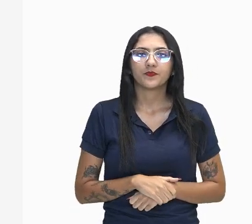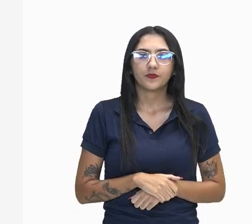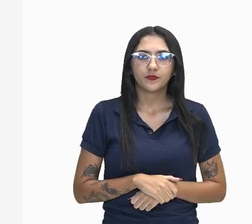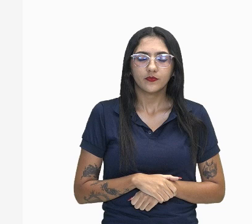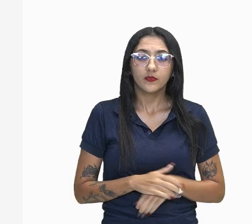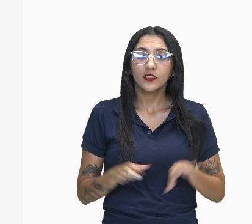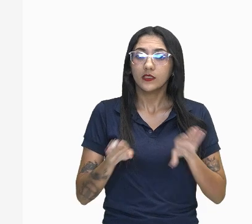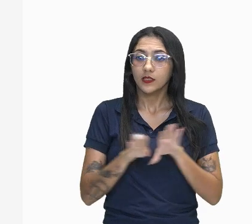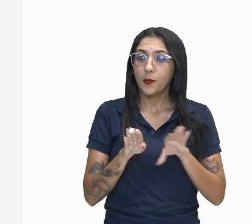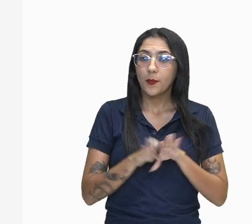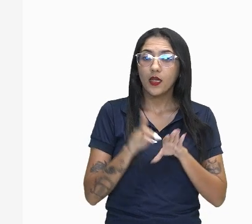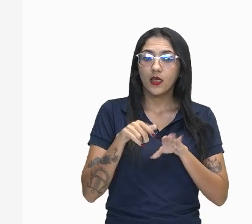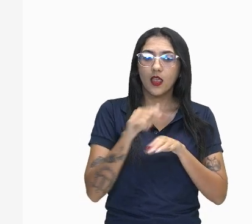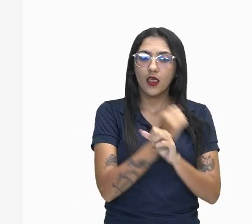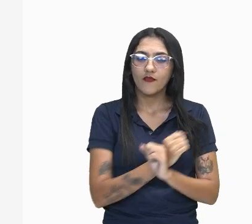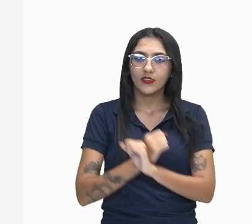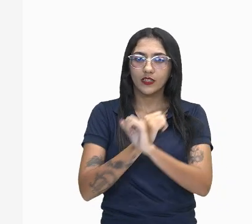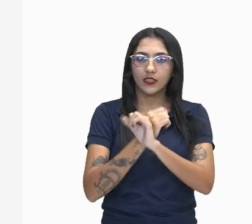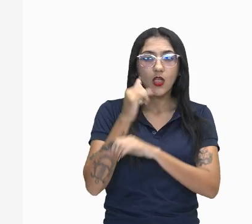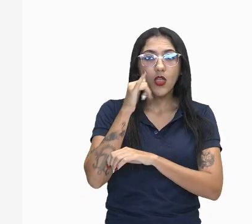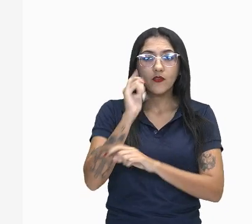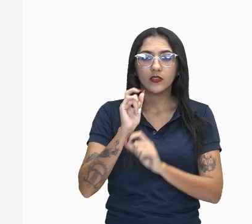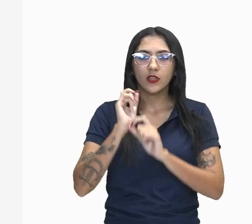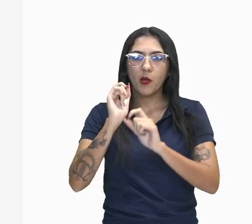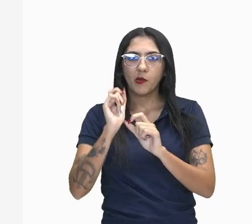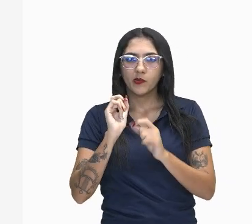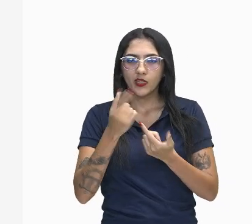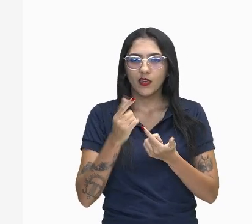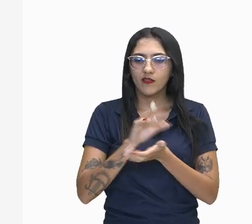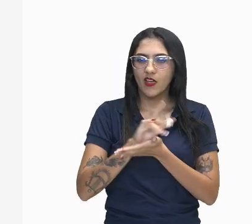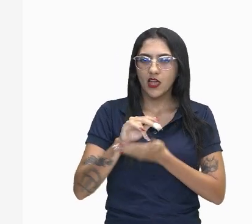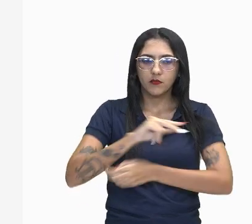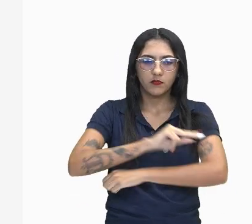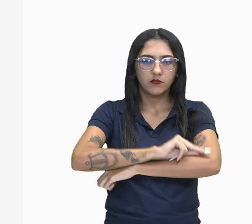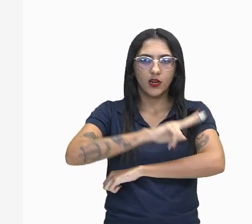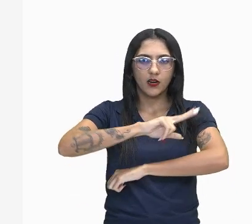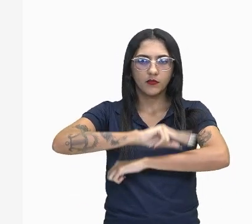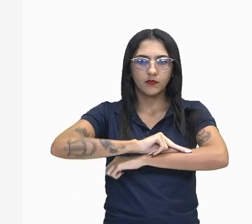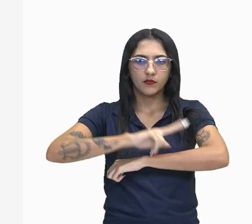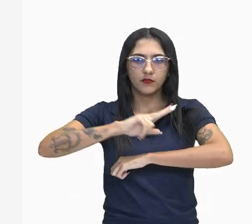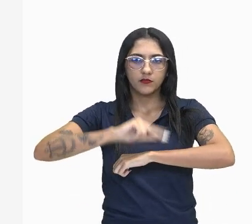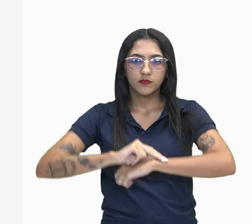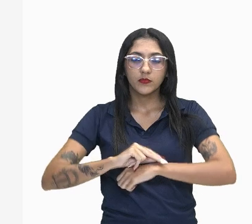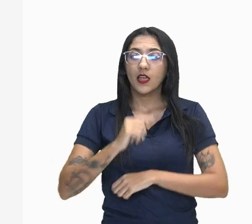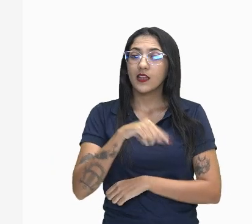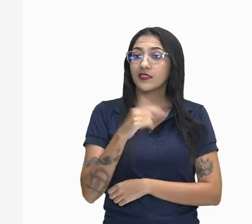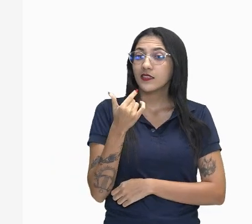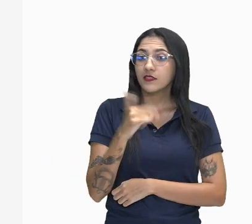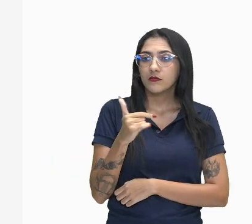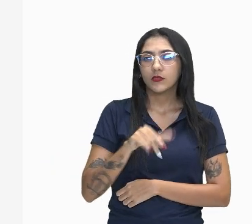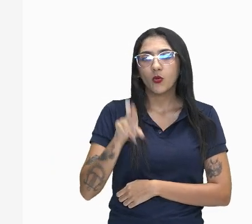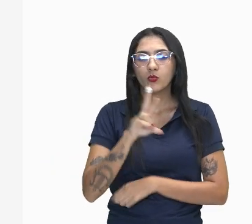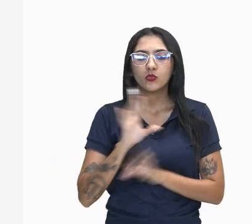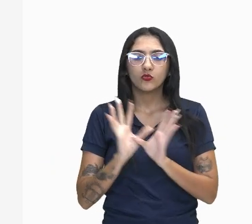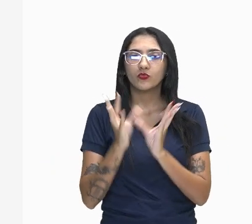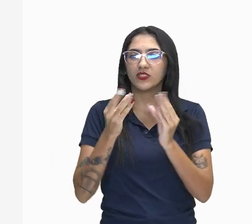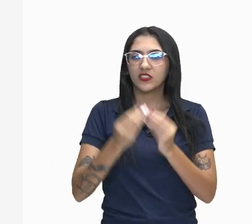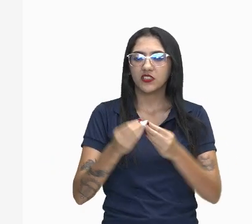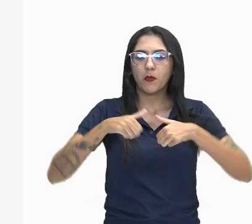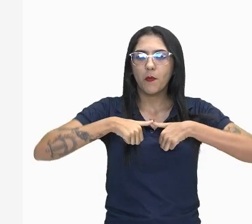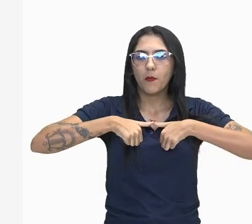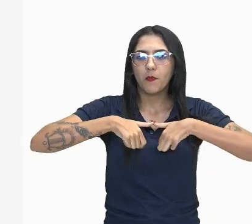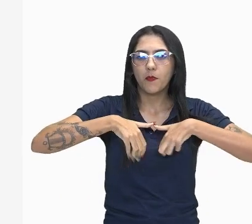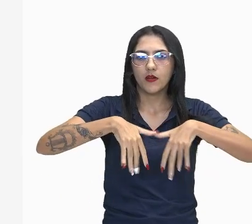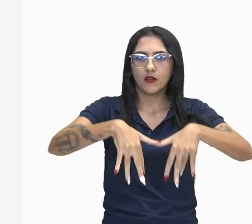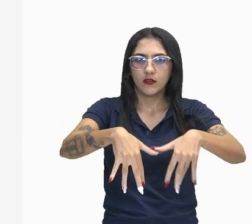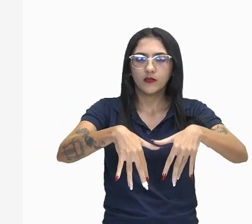também da defesa de pragas. Ocorre pouca utilização de fertilizantes químicos, pouco uso, né,